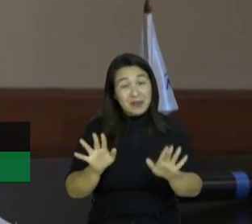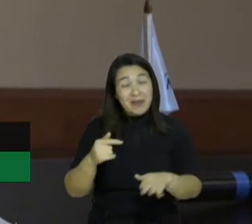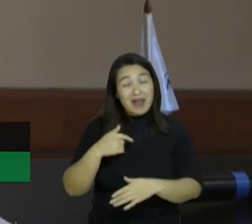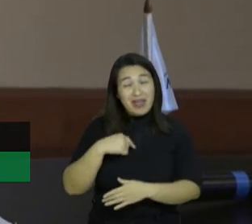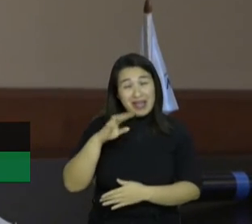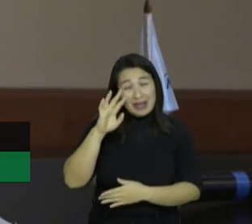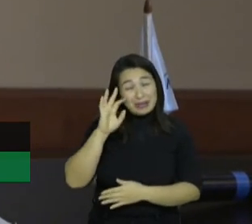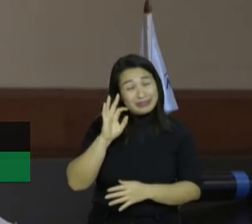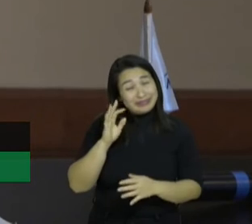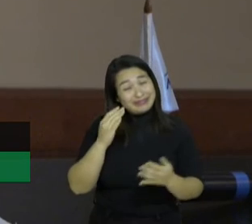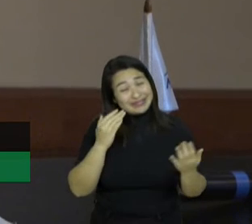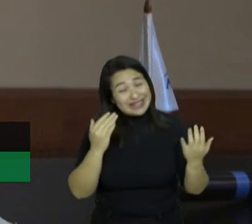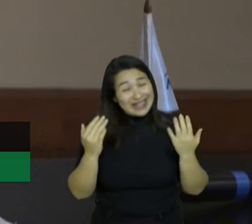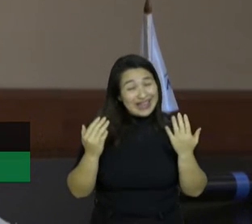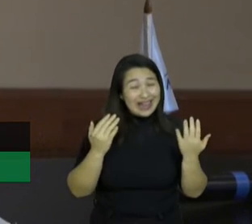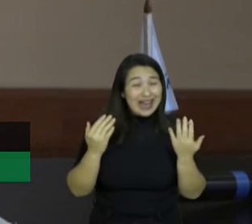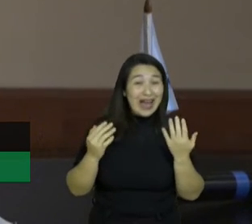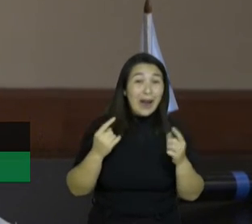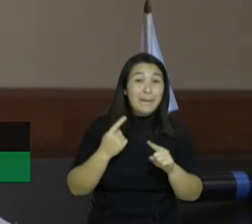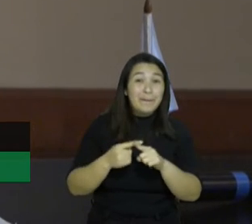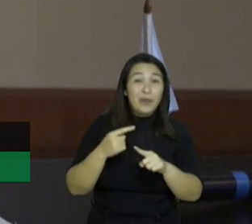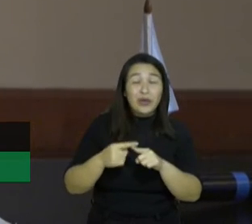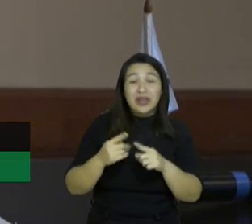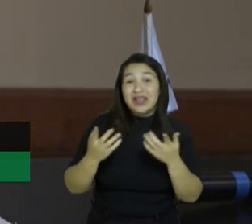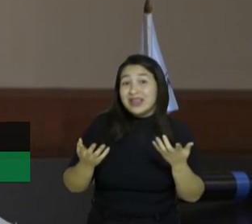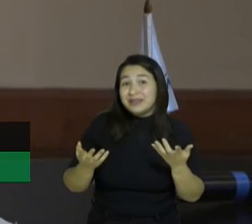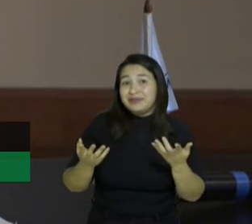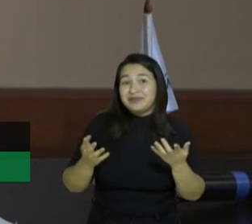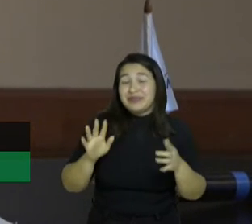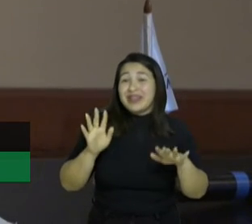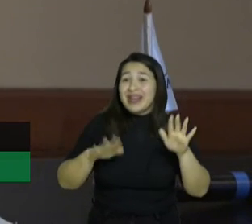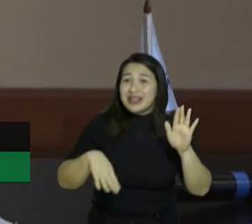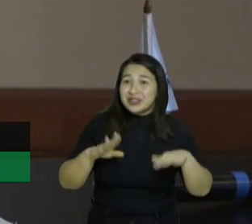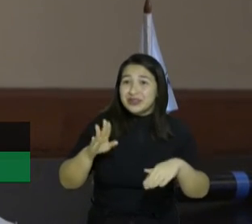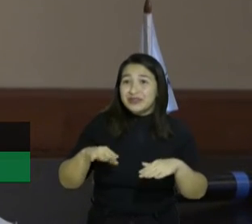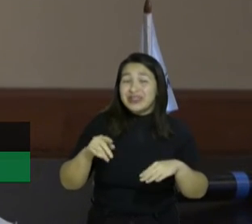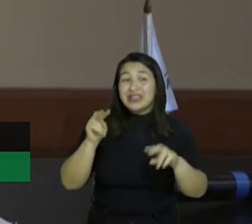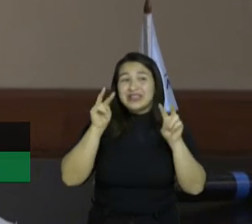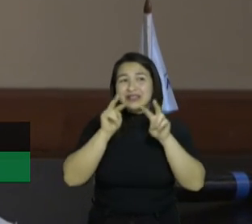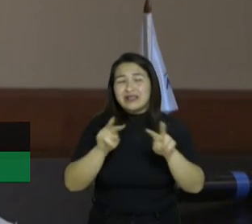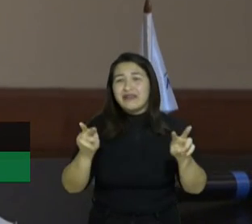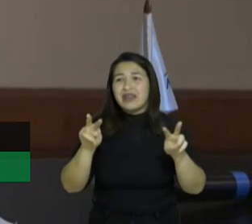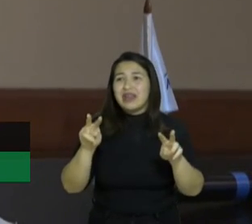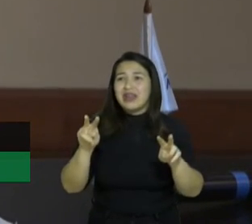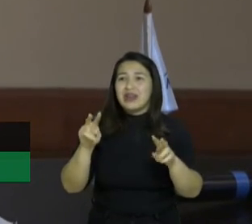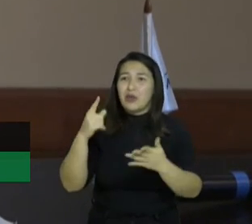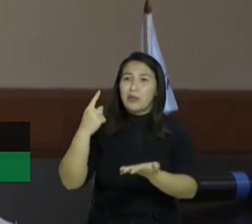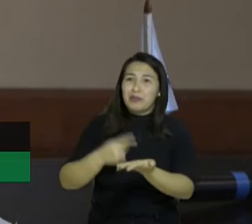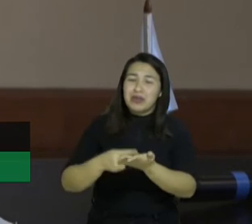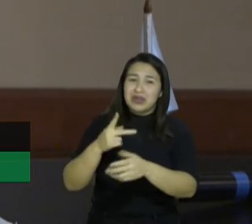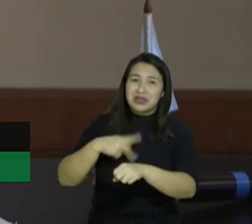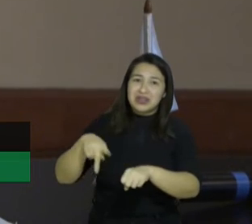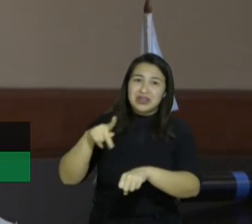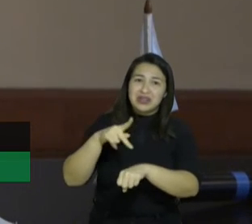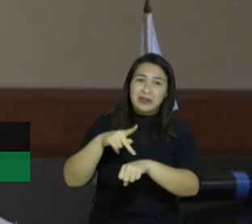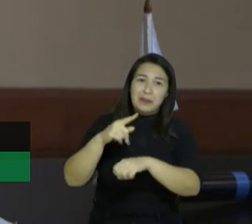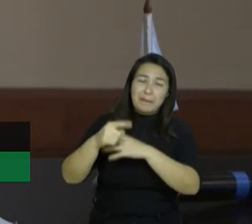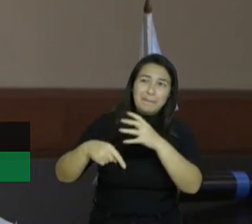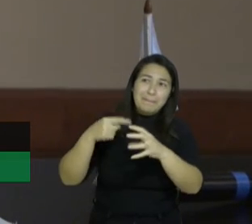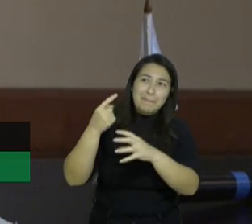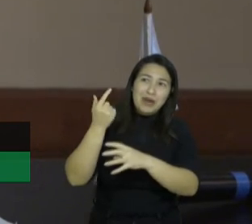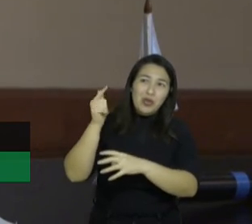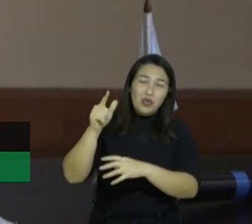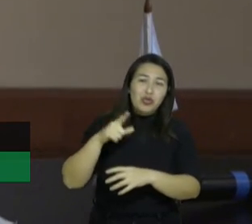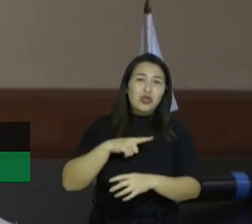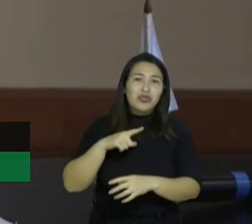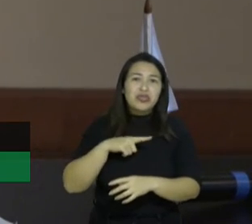eu sou C cético pelas condições pelas circunstâncias acordo internacional negociação tem muito timing né Eu